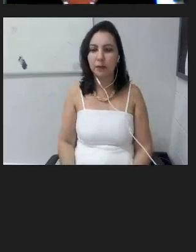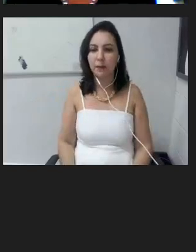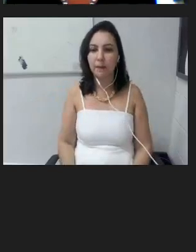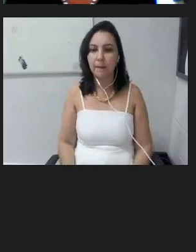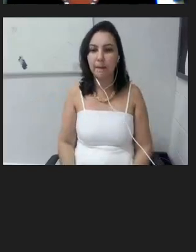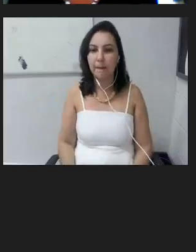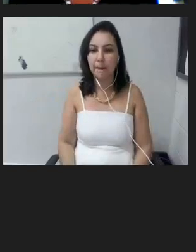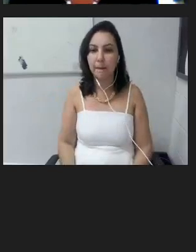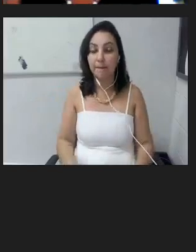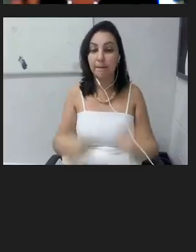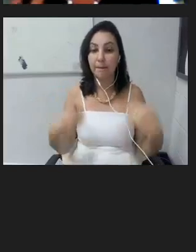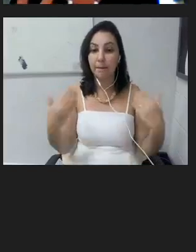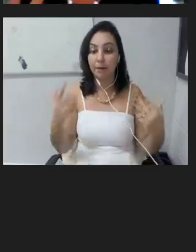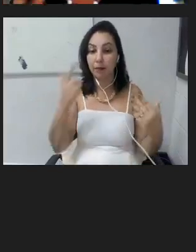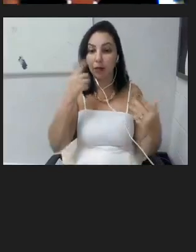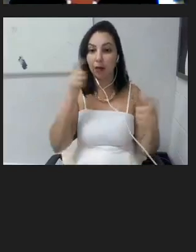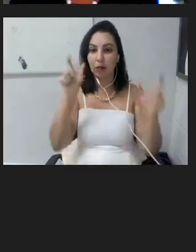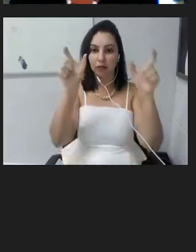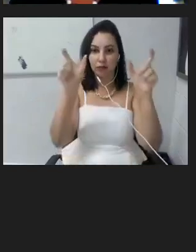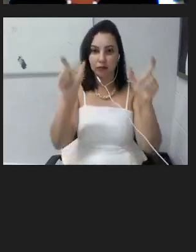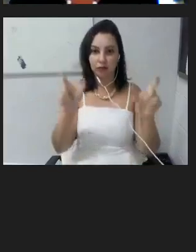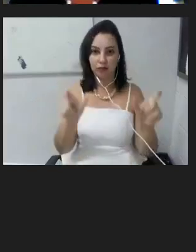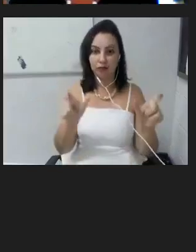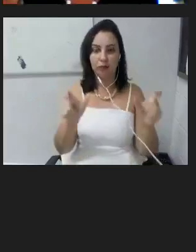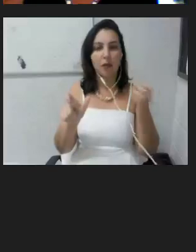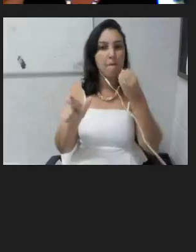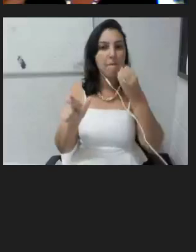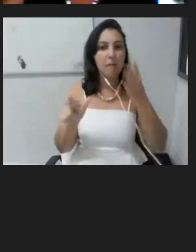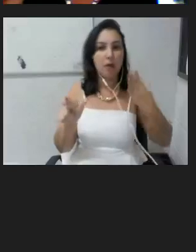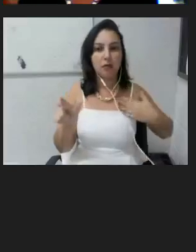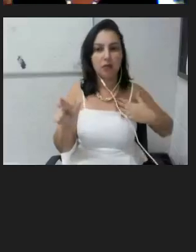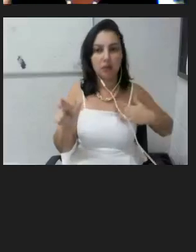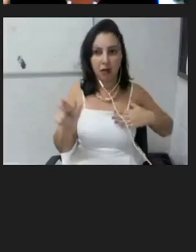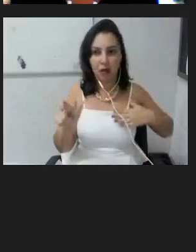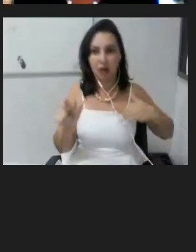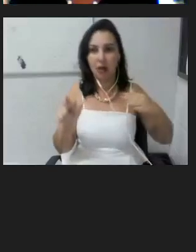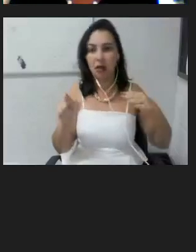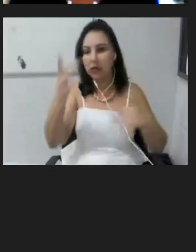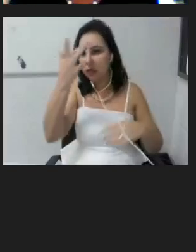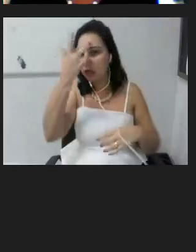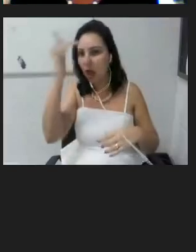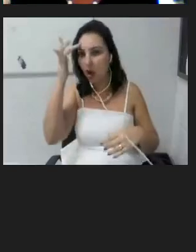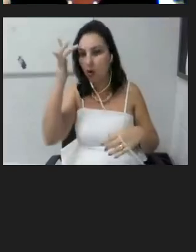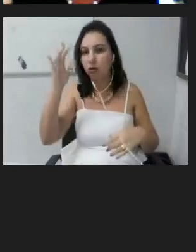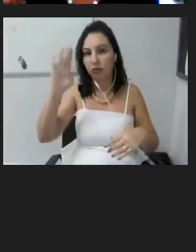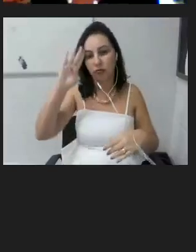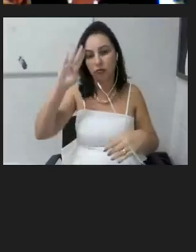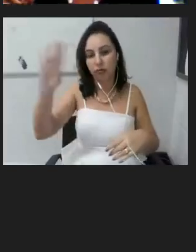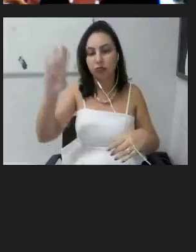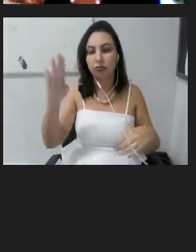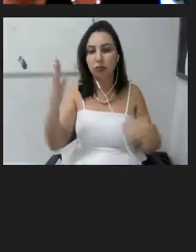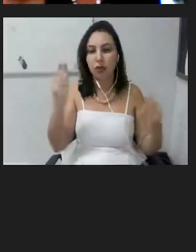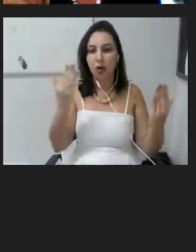a diferença de bem-estar e saúde mental, ela é fundamental para nós. Porque o bem-estar é